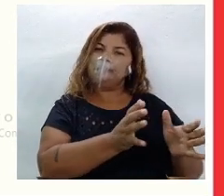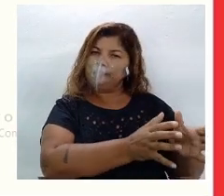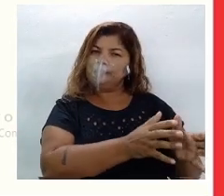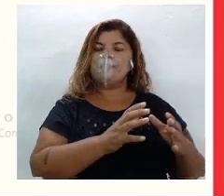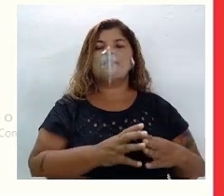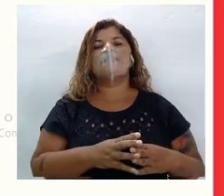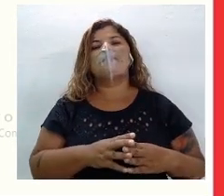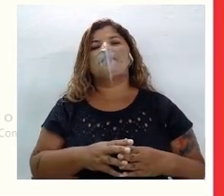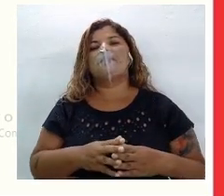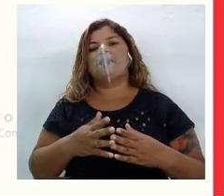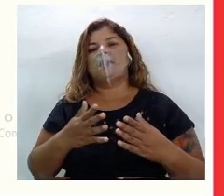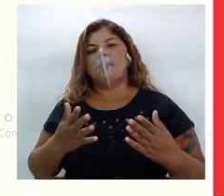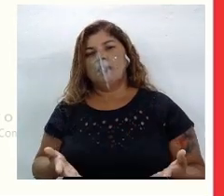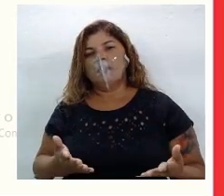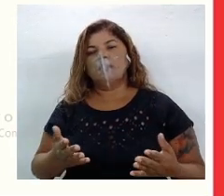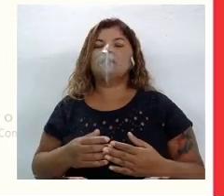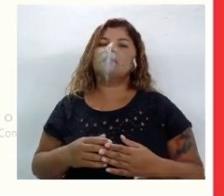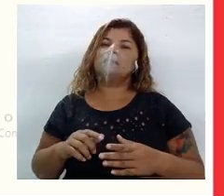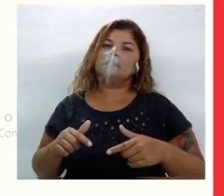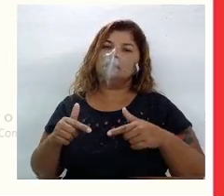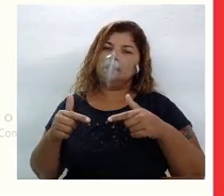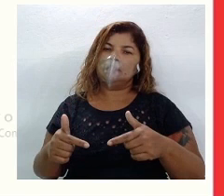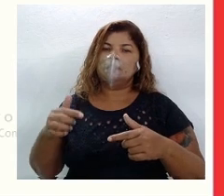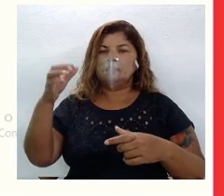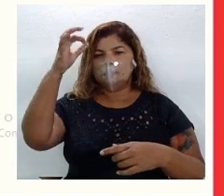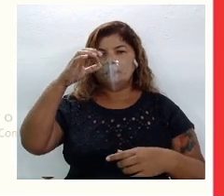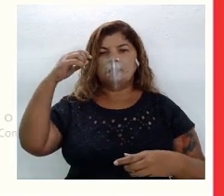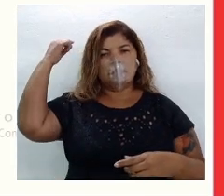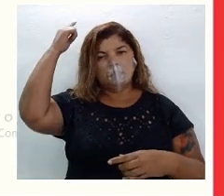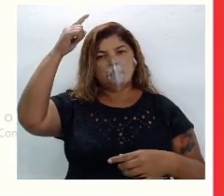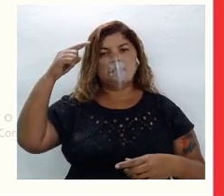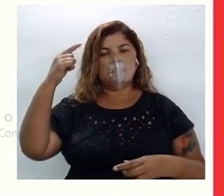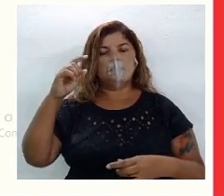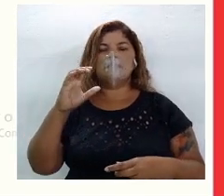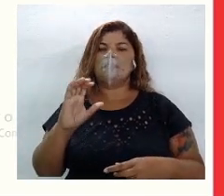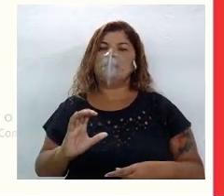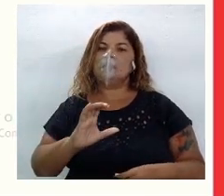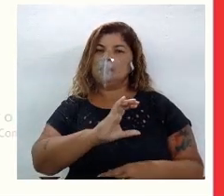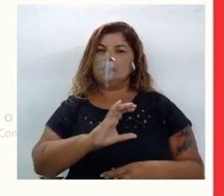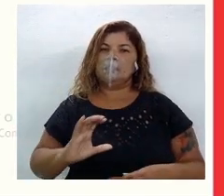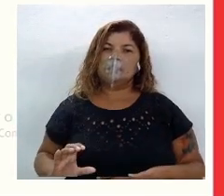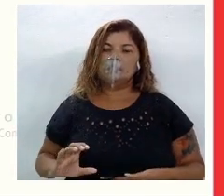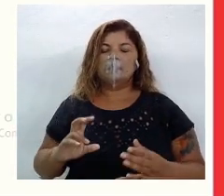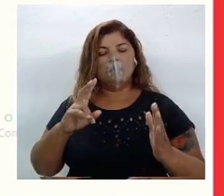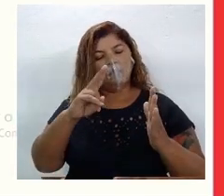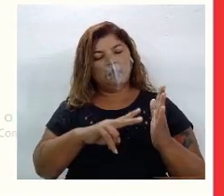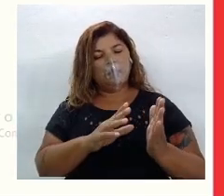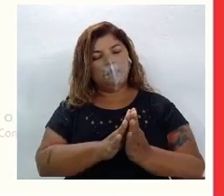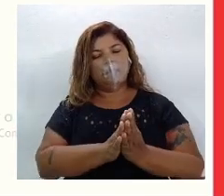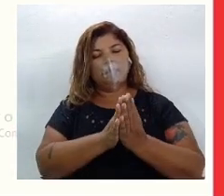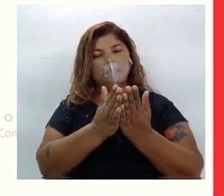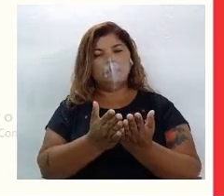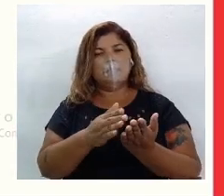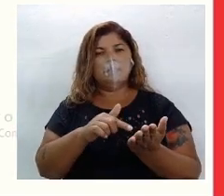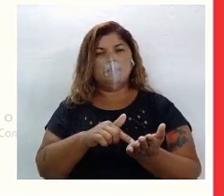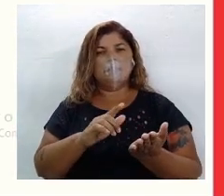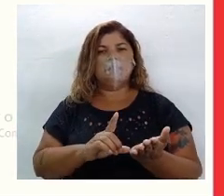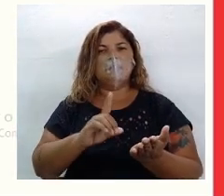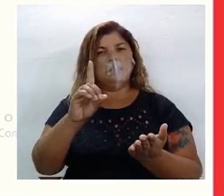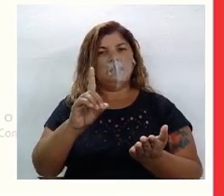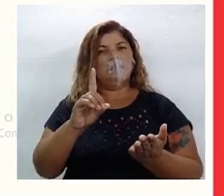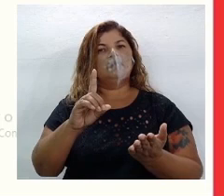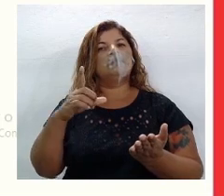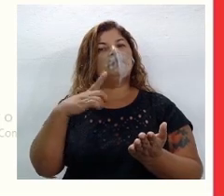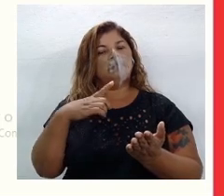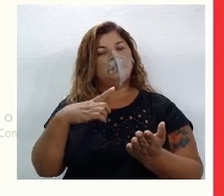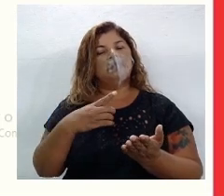esse ponto de vista, pela ação do Espírito Santo, os cristãos, ao lerem a Bíblia, teriam uma